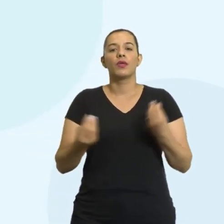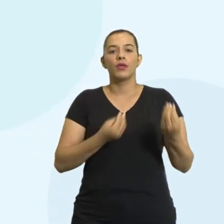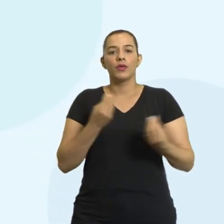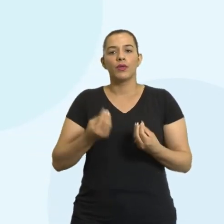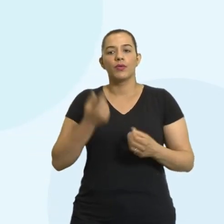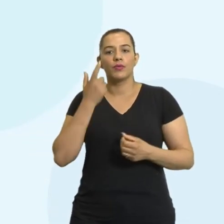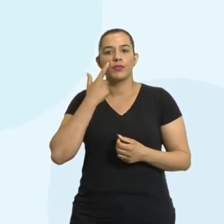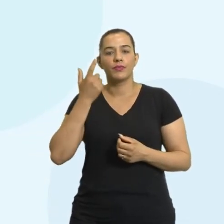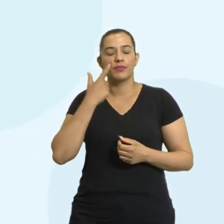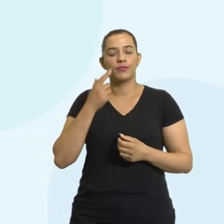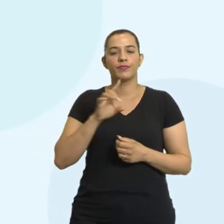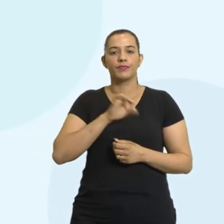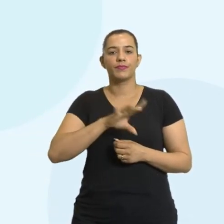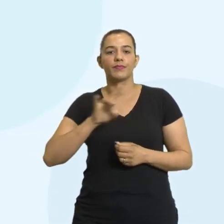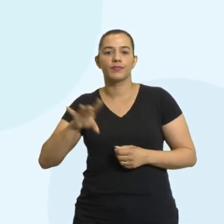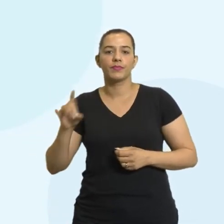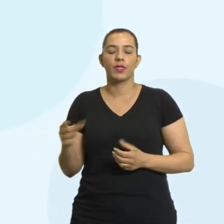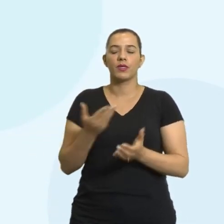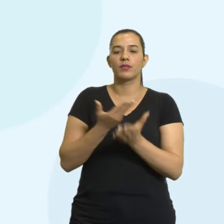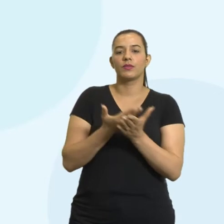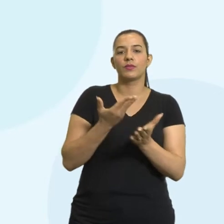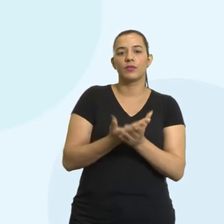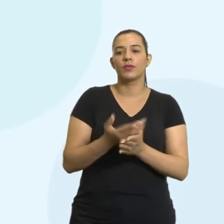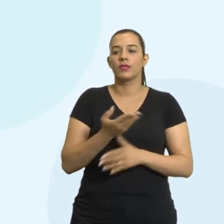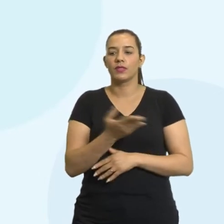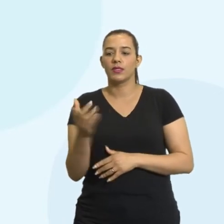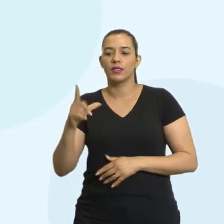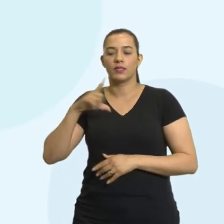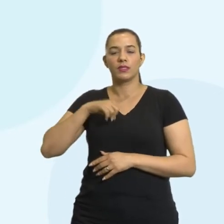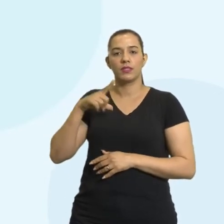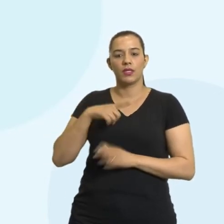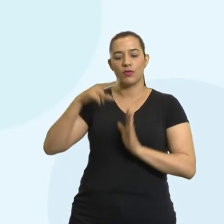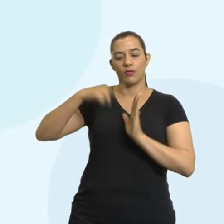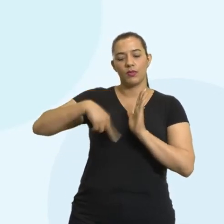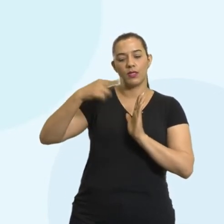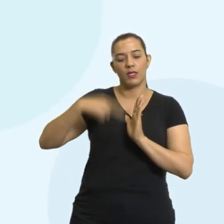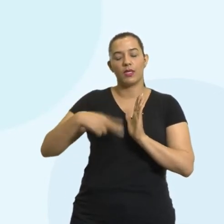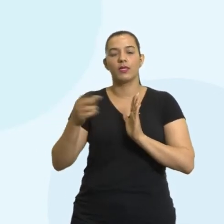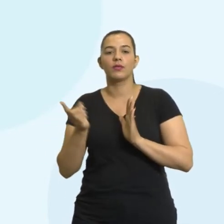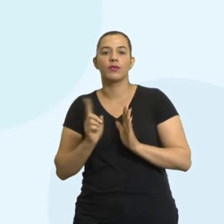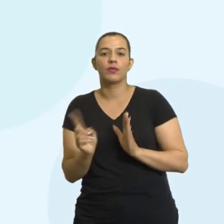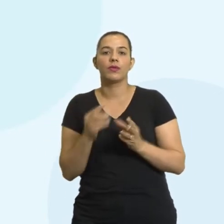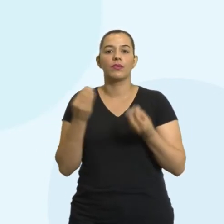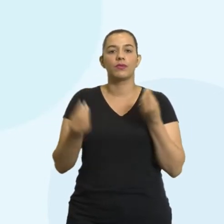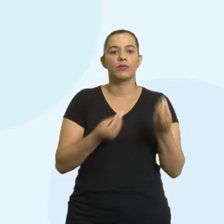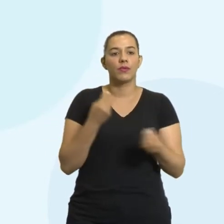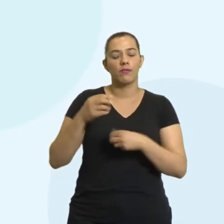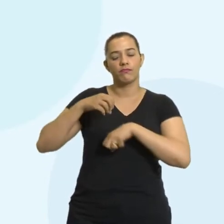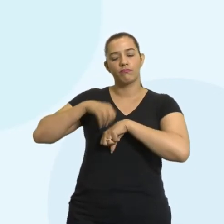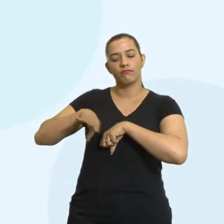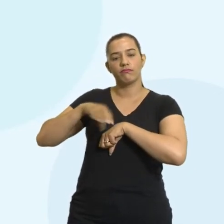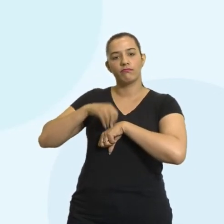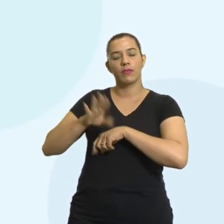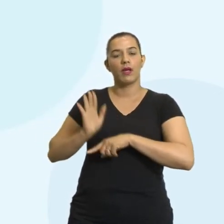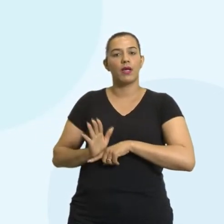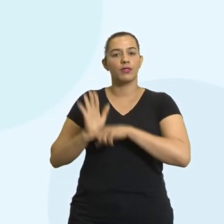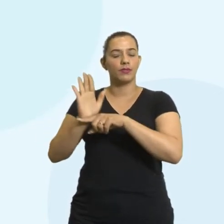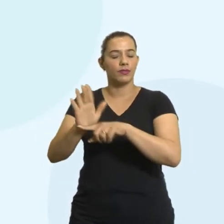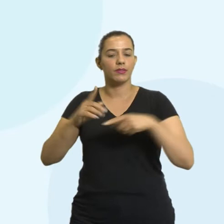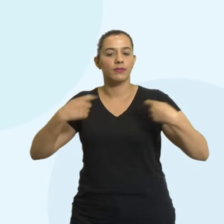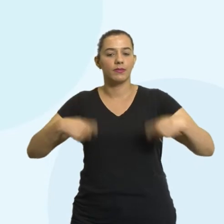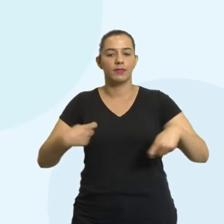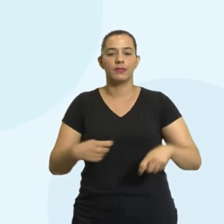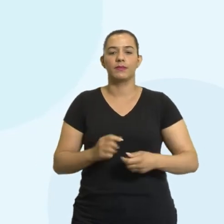a autonomia, a criticidade dos estudantes. Será que eles estão fazendo uma boa leitura? Vai dando aquele auxílio tão